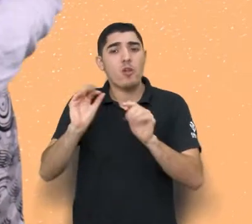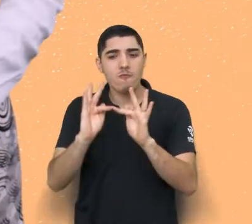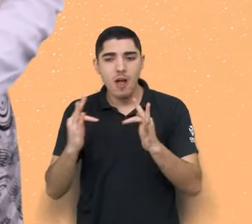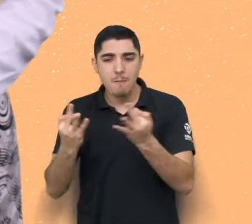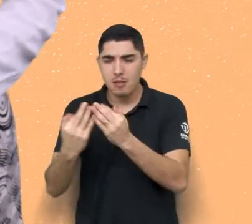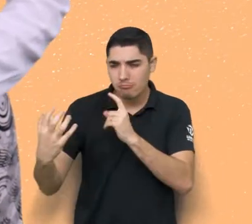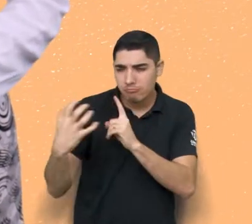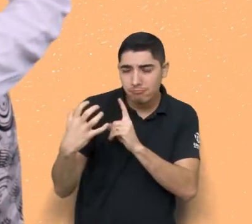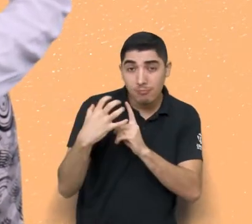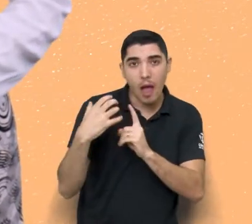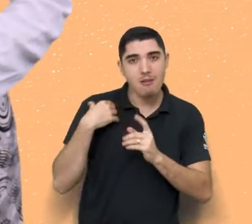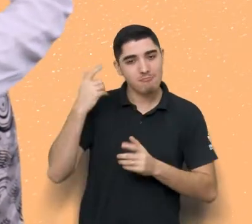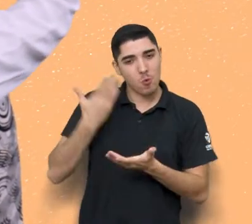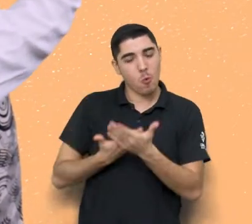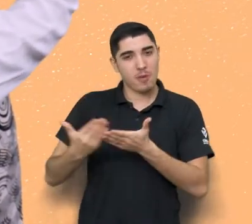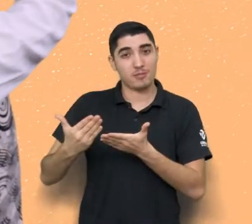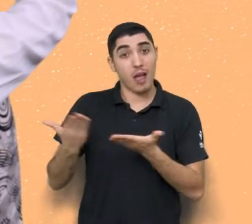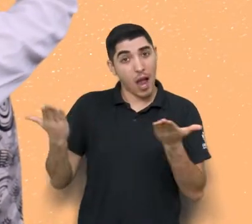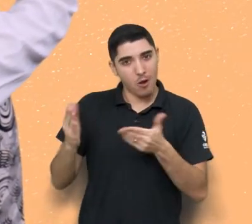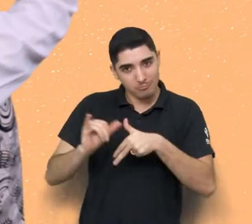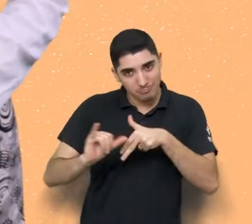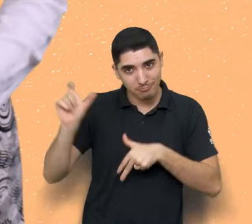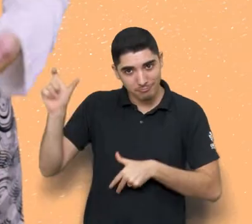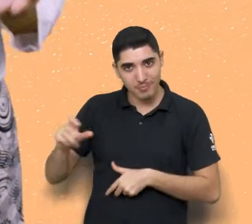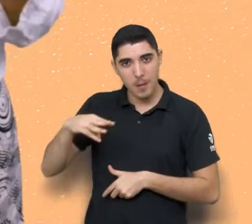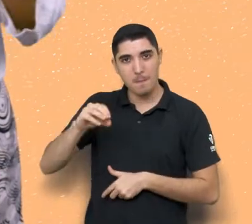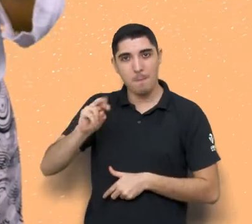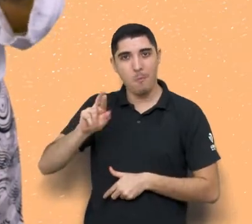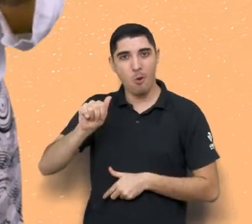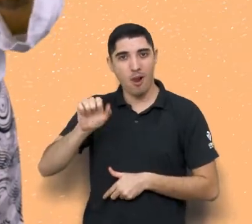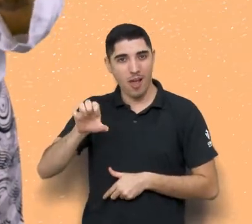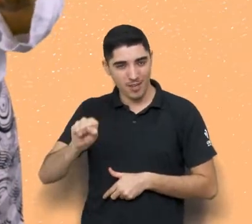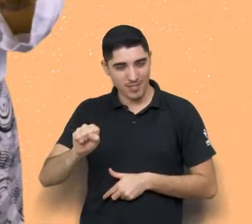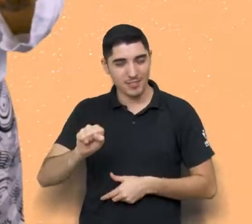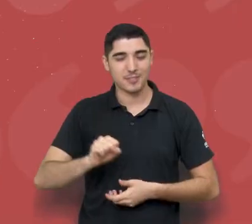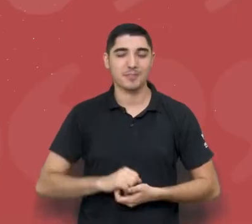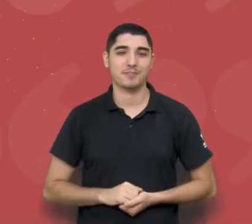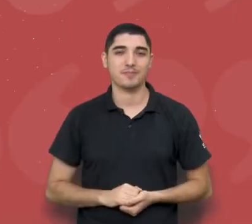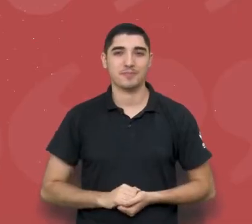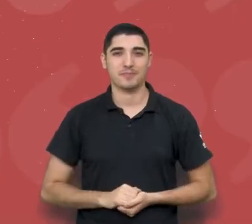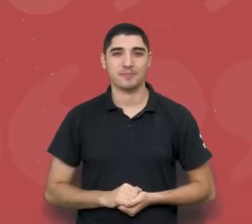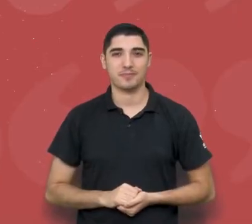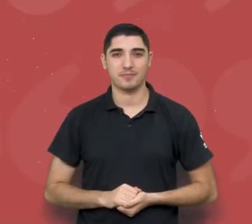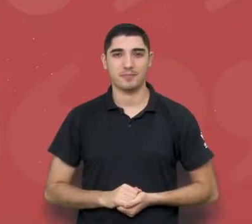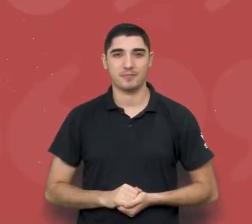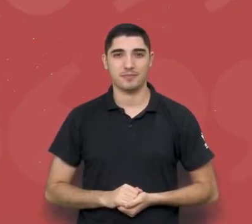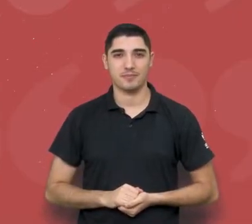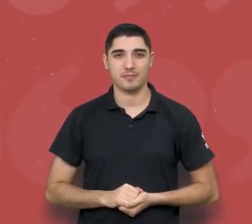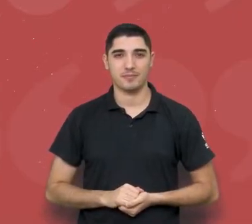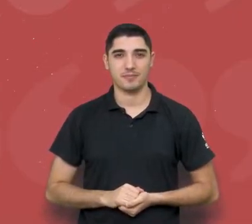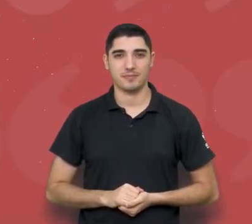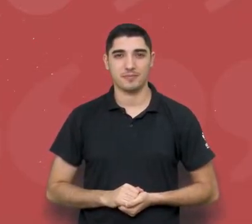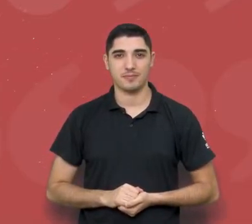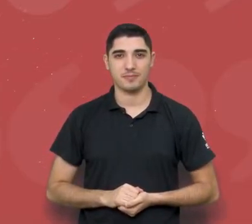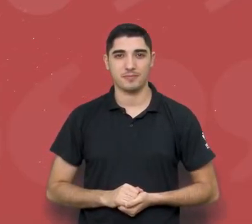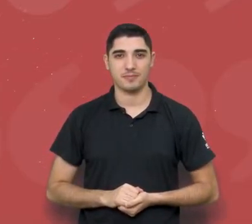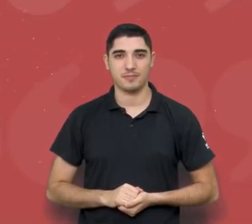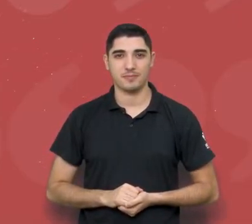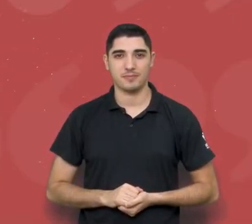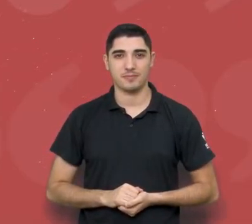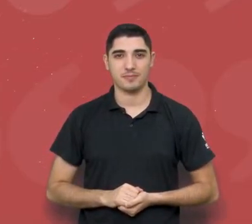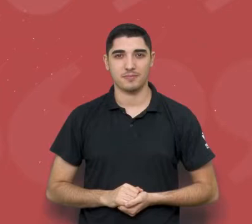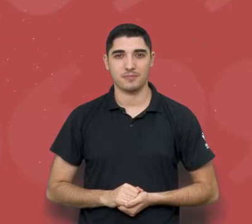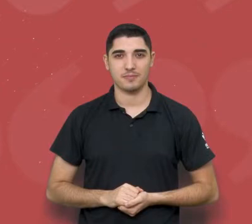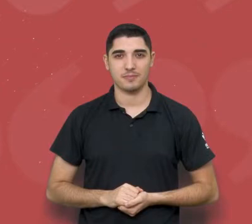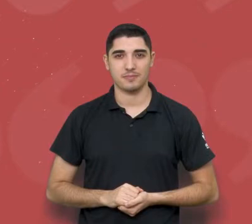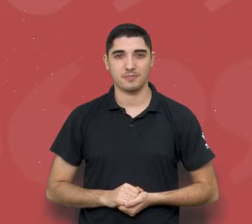levaram à criação poética. Com a Palavra, Poeta Moraes. Quando e como foi o seu primeiro